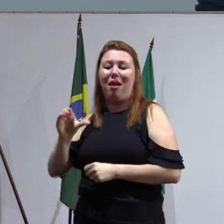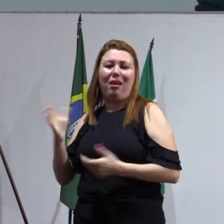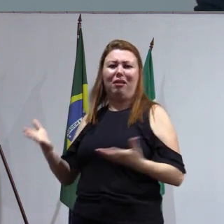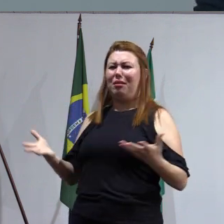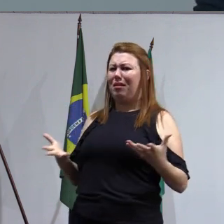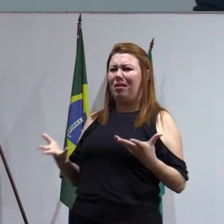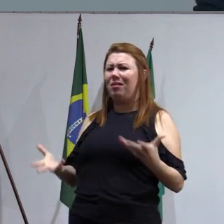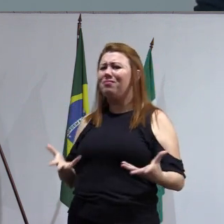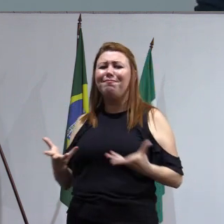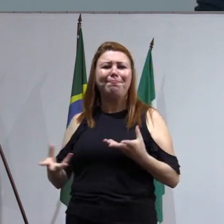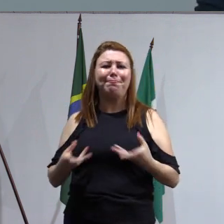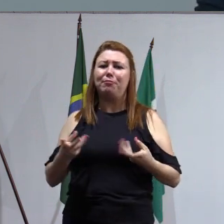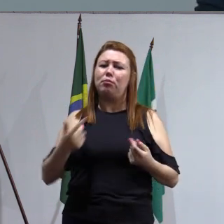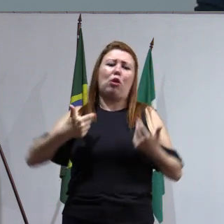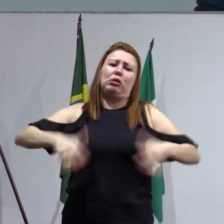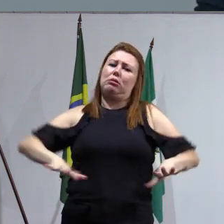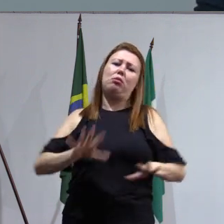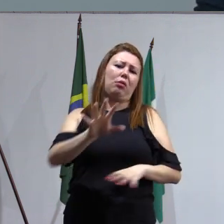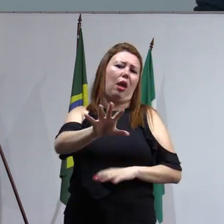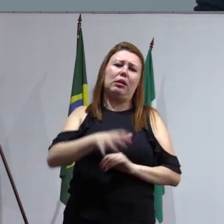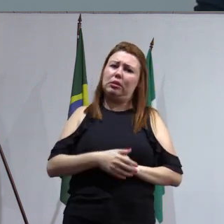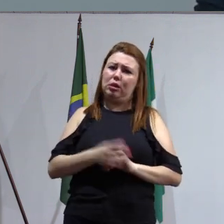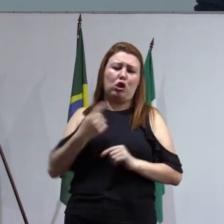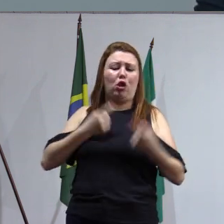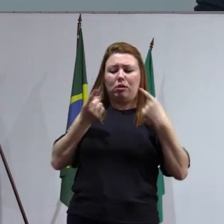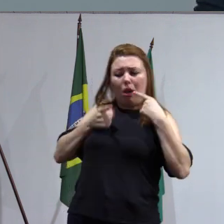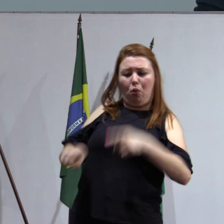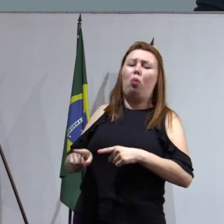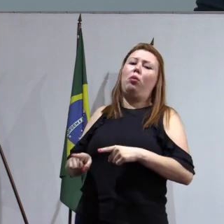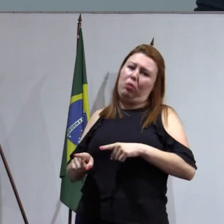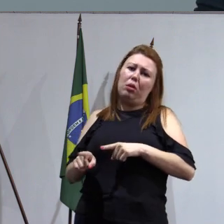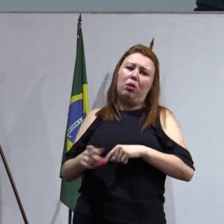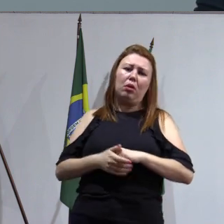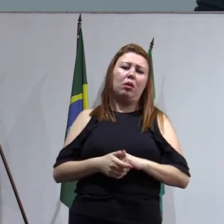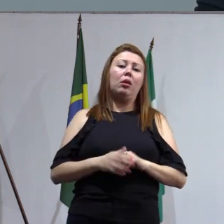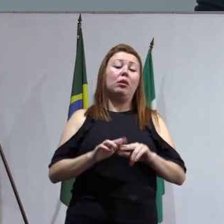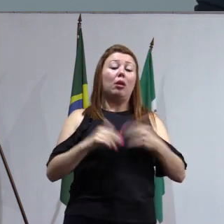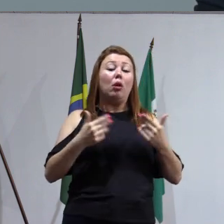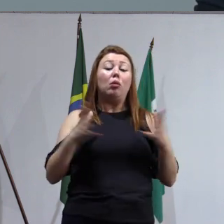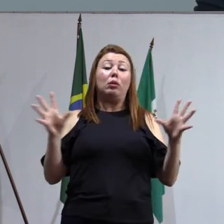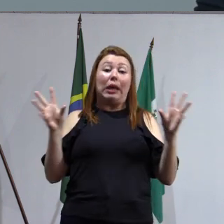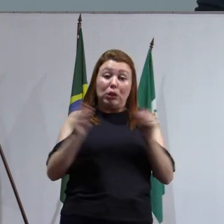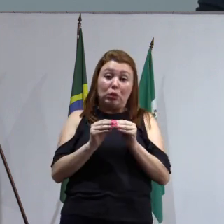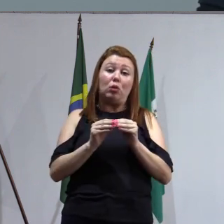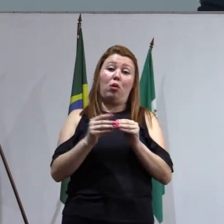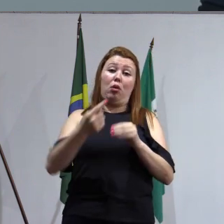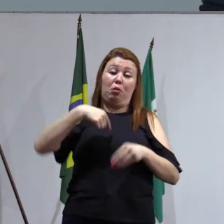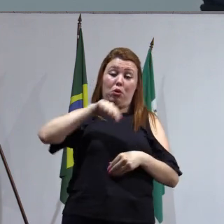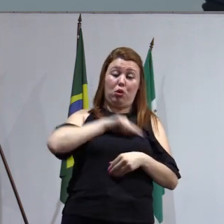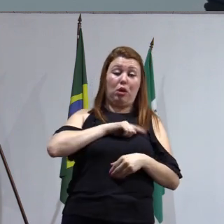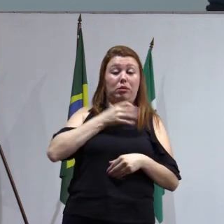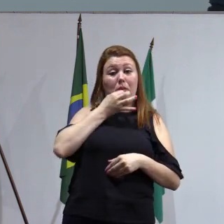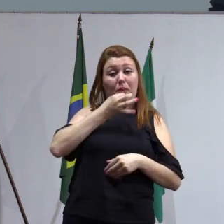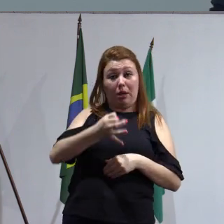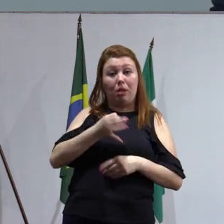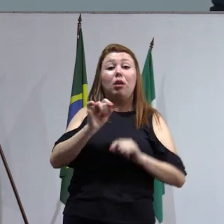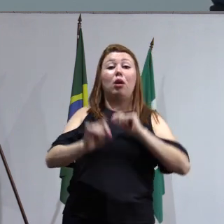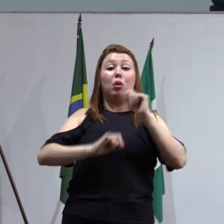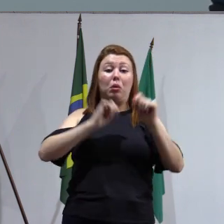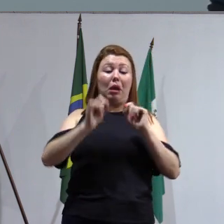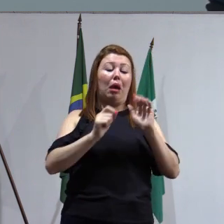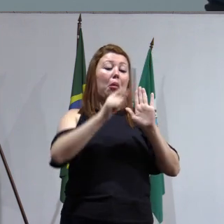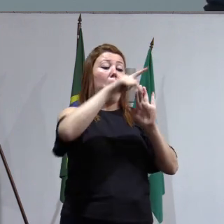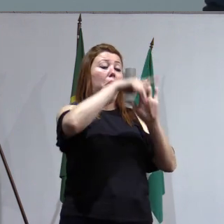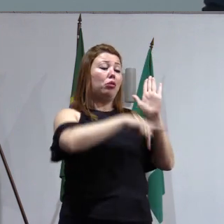e que, com certeza, nós nos opomos dentro desse projeto. Então, para sumarizar a nossa posição, essa é a favor do espírito do